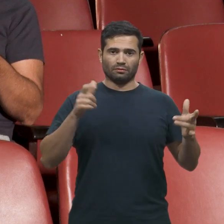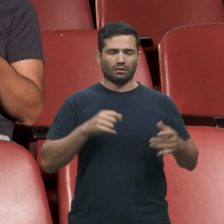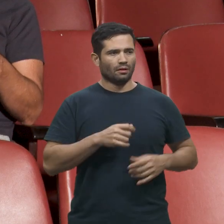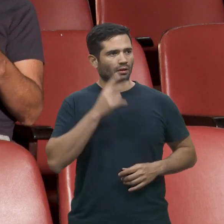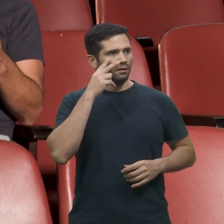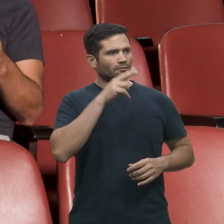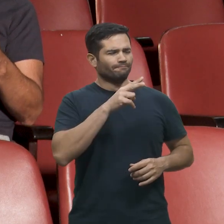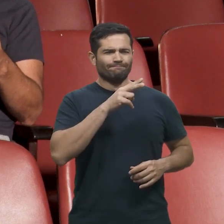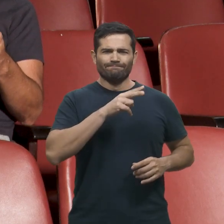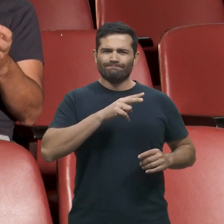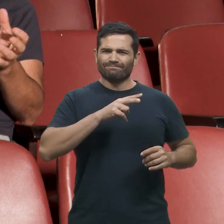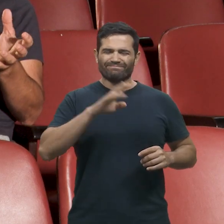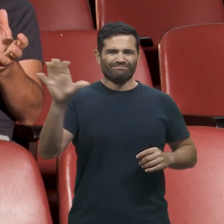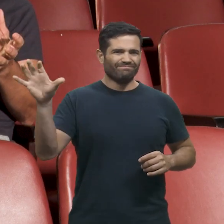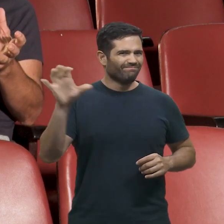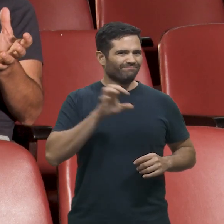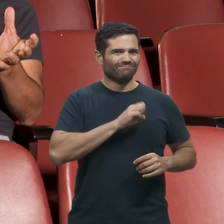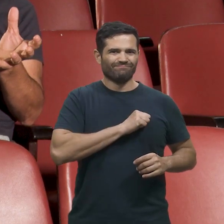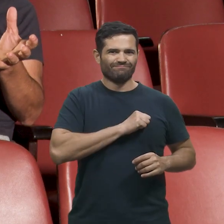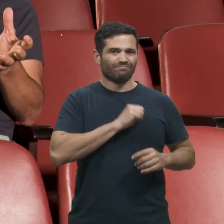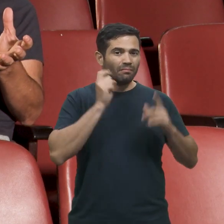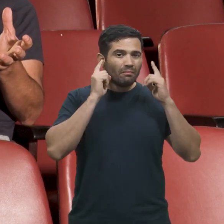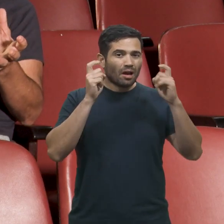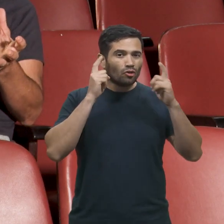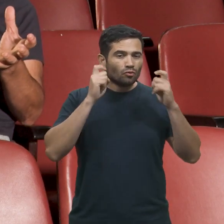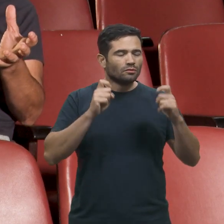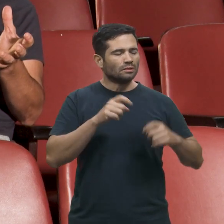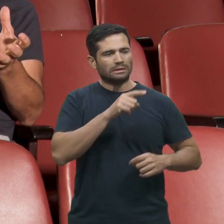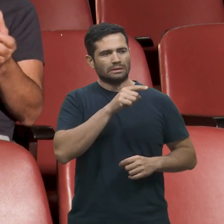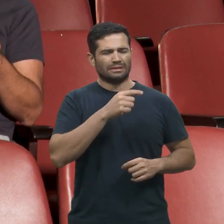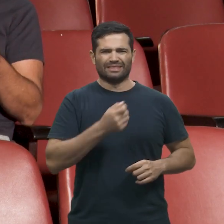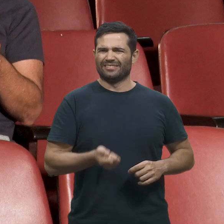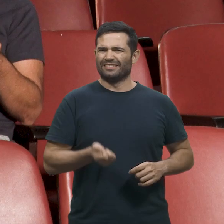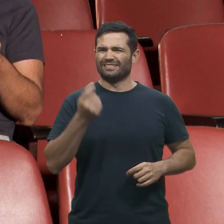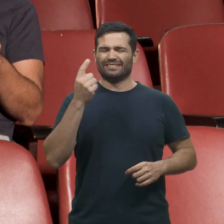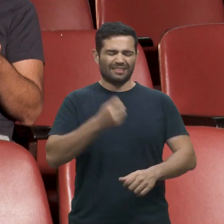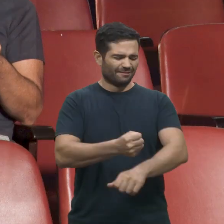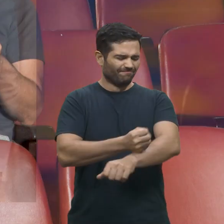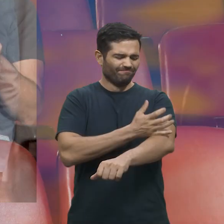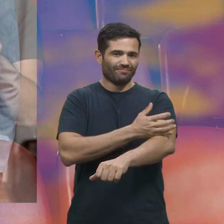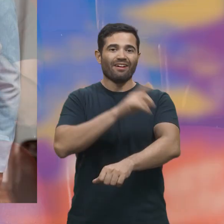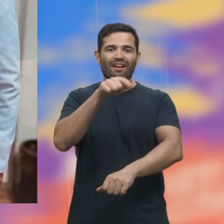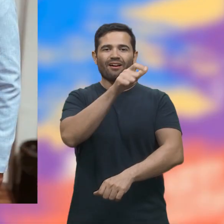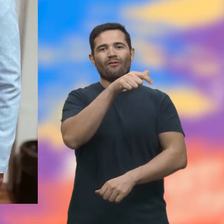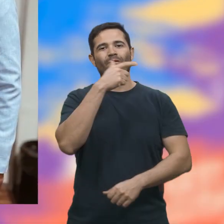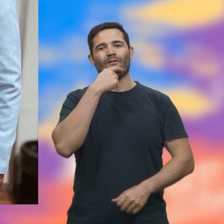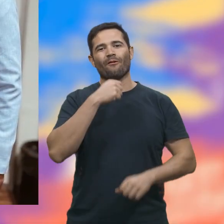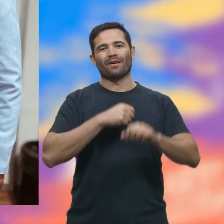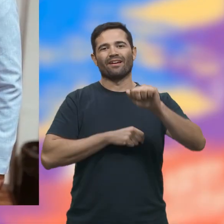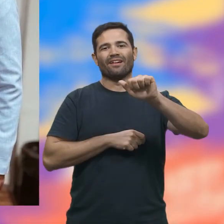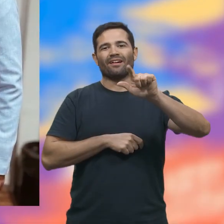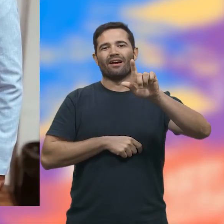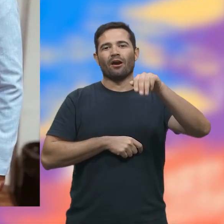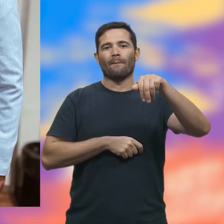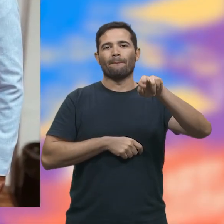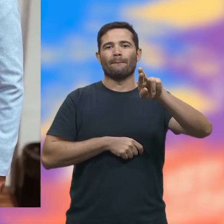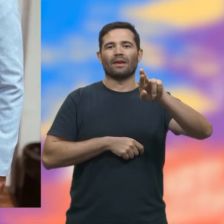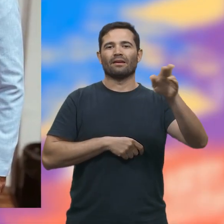E aí eu me apaixonei por aquele momento, vi aquele som daquele instrumento, fiquei encantado. E era o Almir Sater.